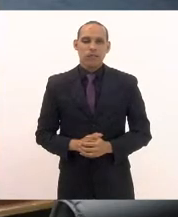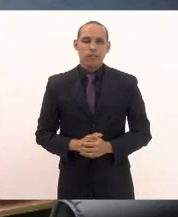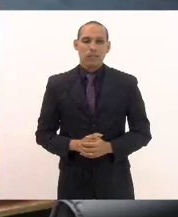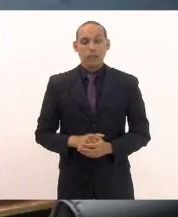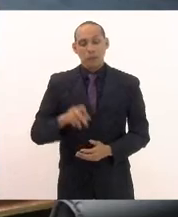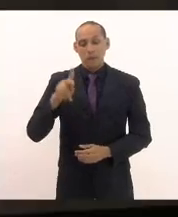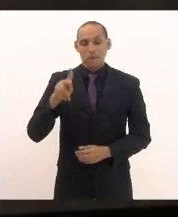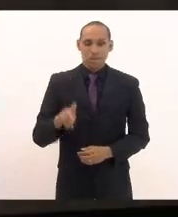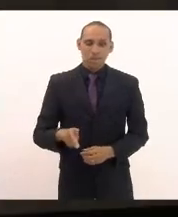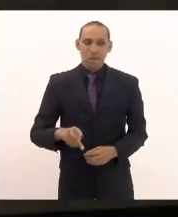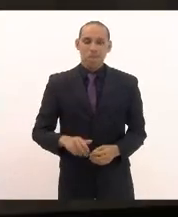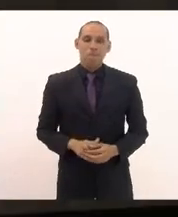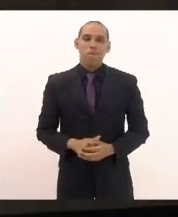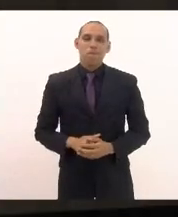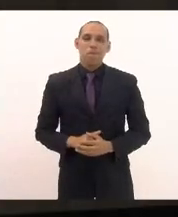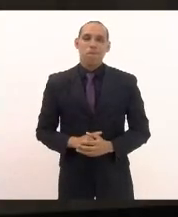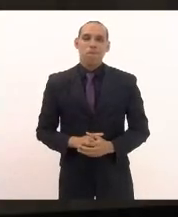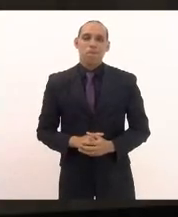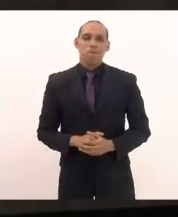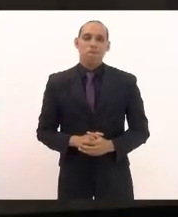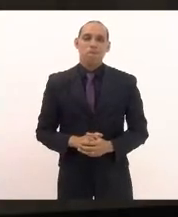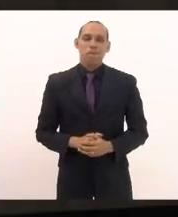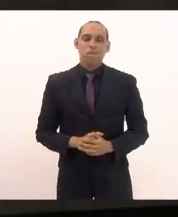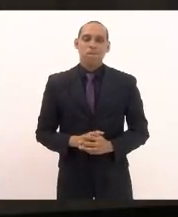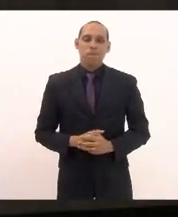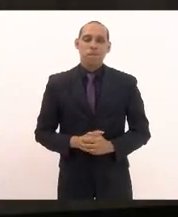Senhora Presidente,